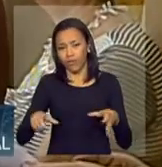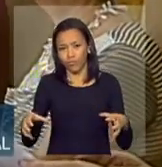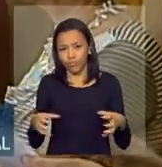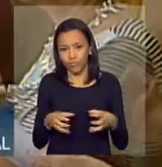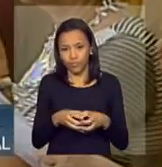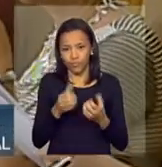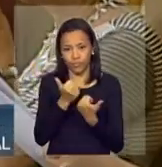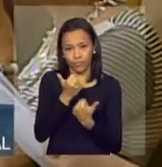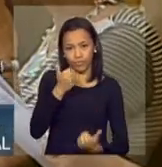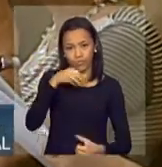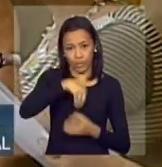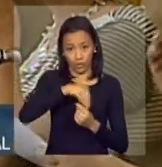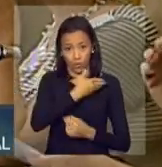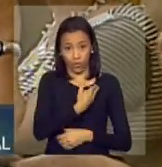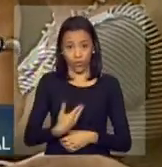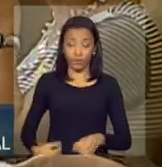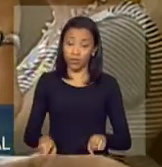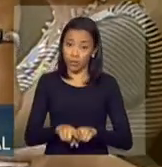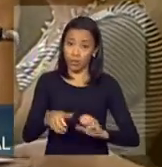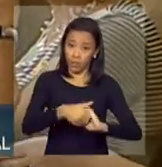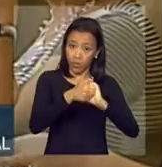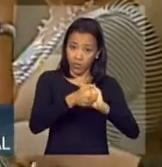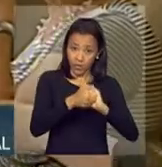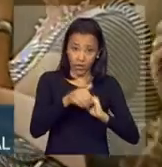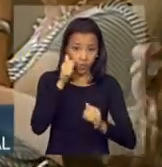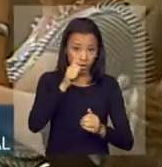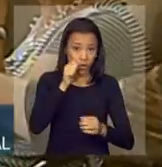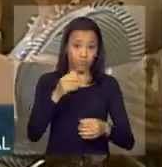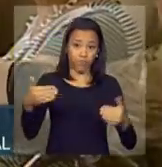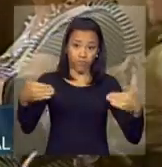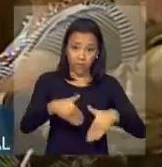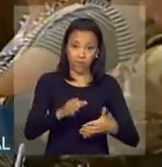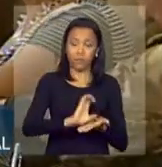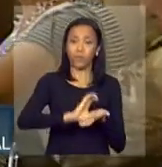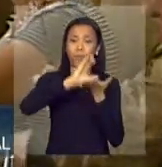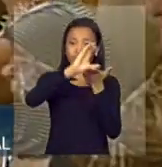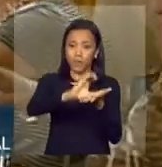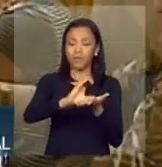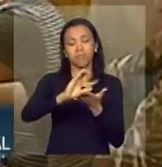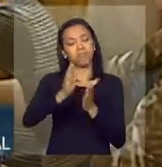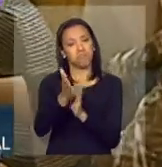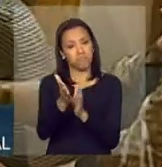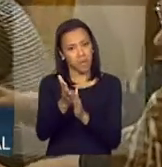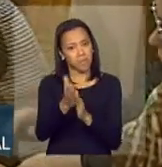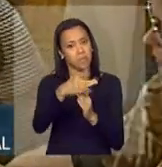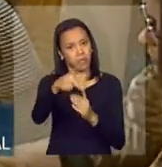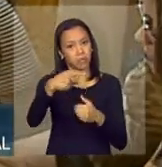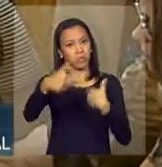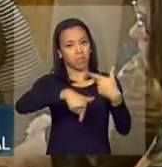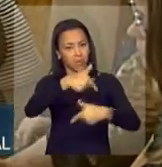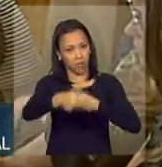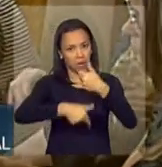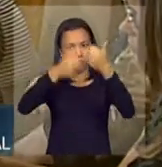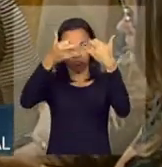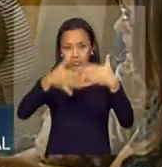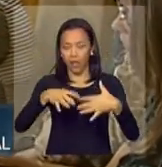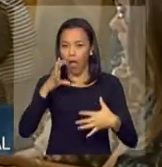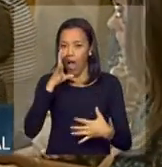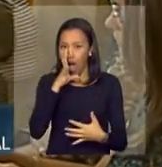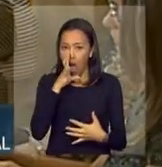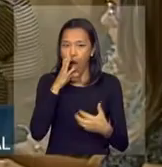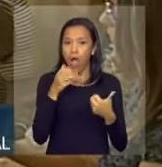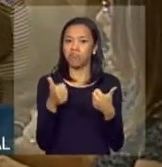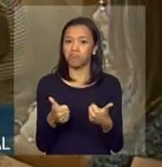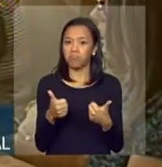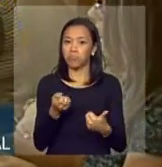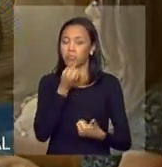governo. Cumprimentar a conselheira Marília Leão, parabenizar pela apresentação. Acho que o trabalho realmente ficou muito interessante. Eu acho que é